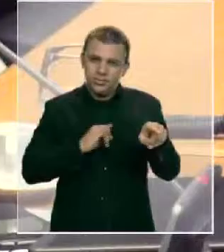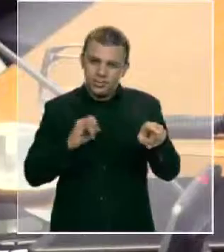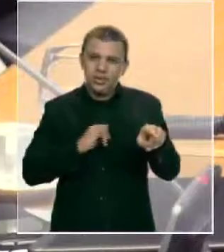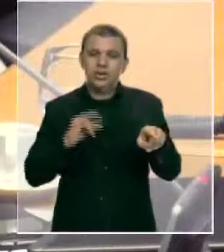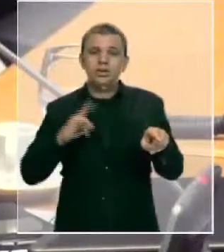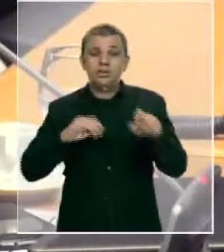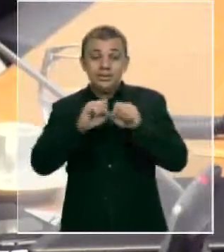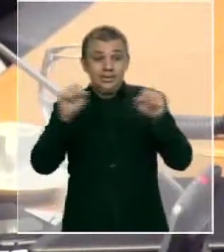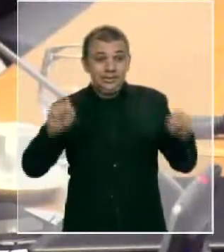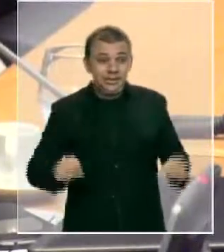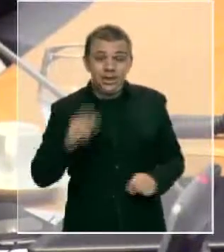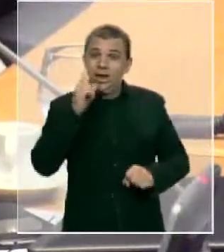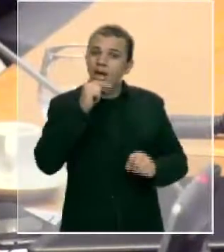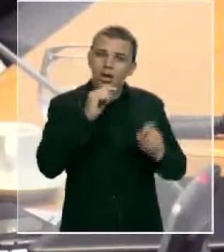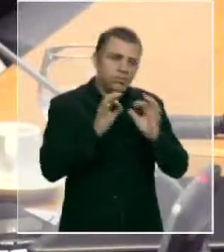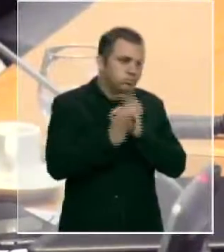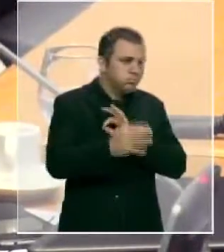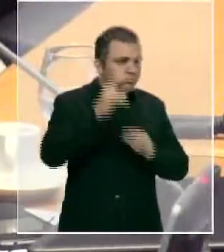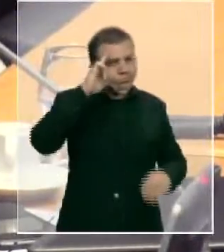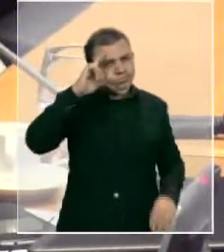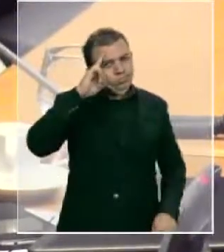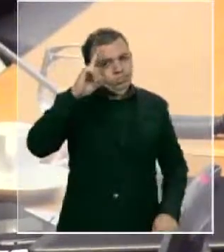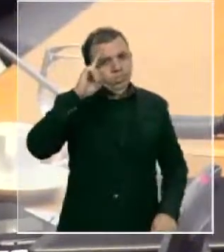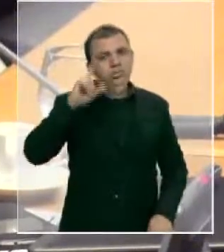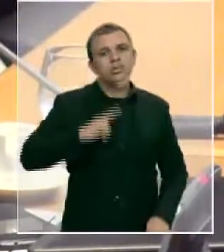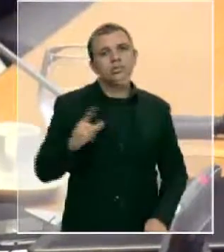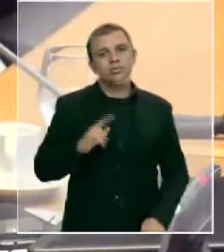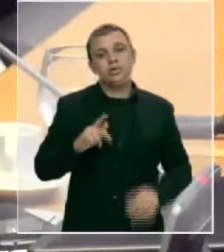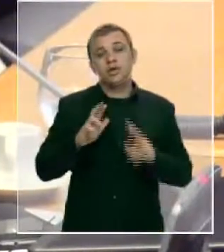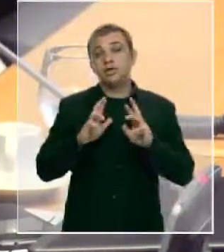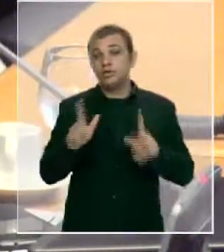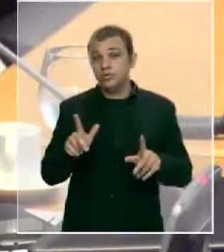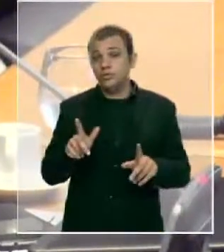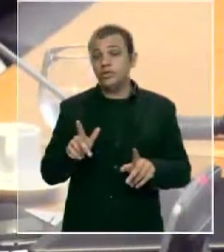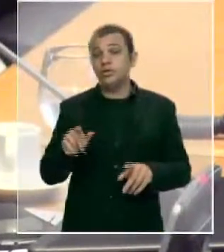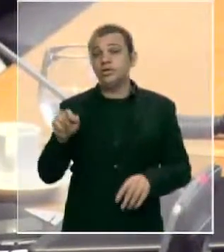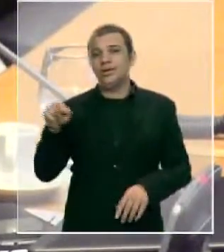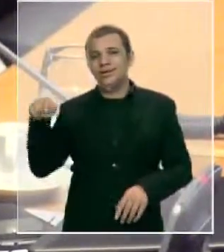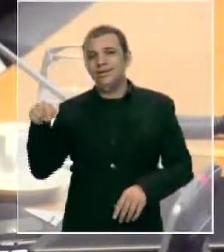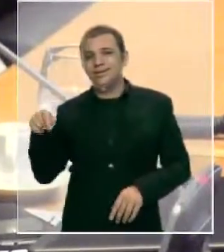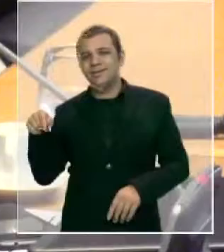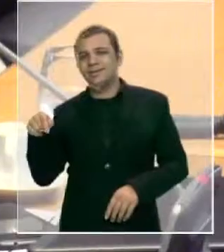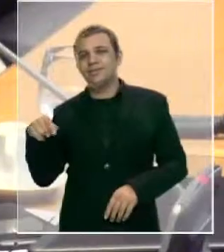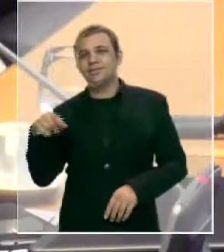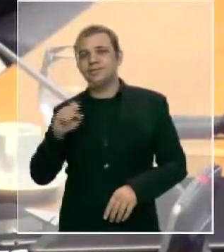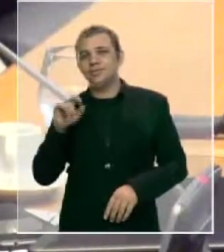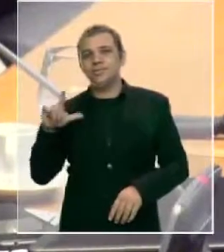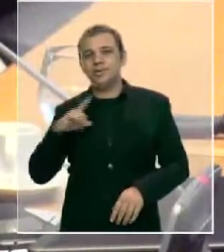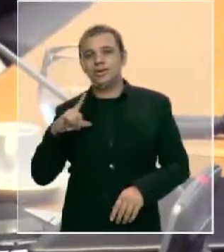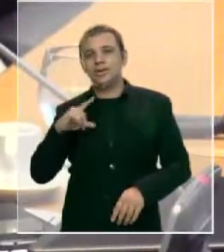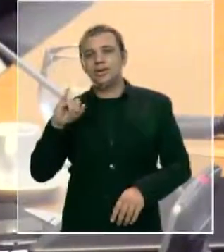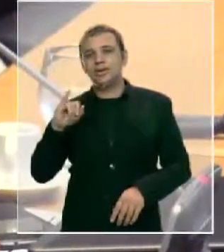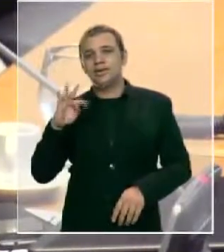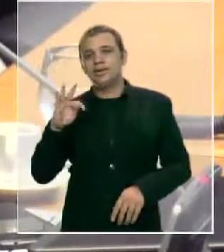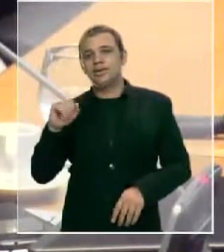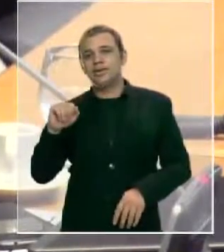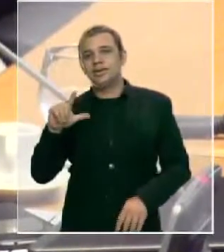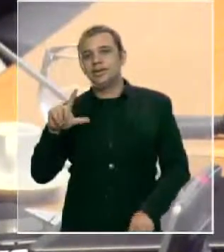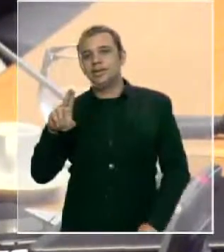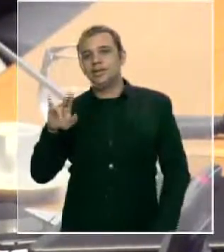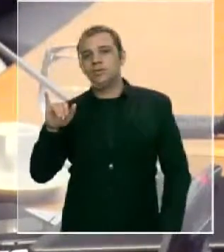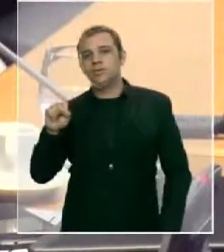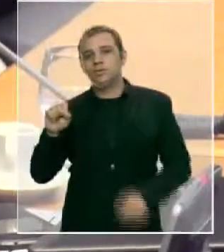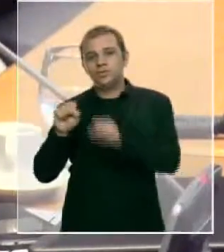aqui, o sistema de captação lá de Imperatriz, né? É verdade que a